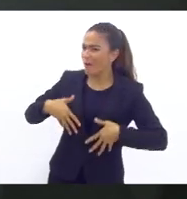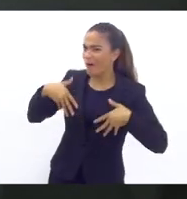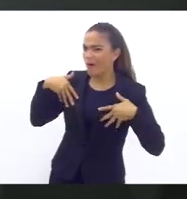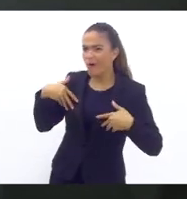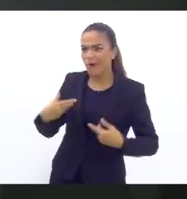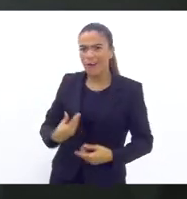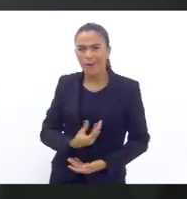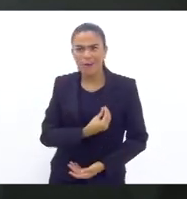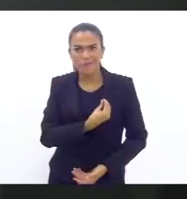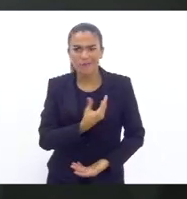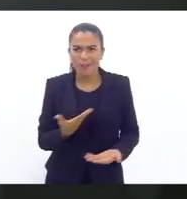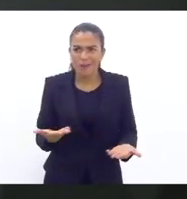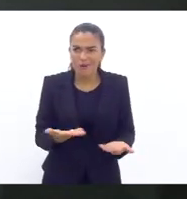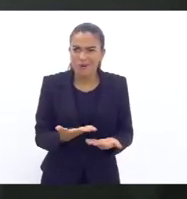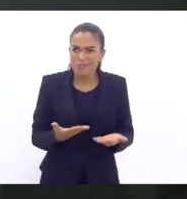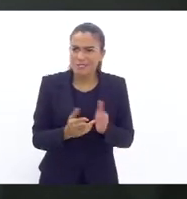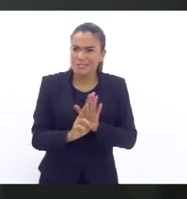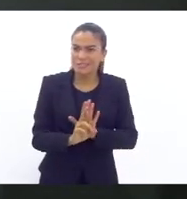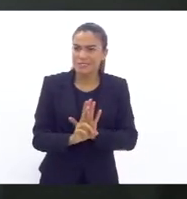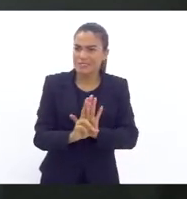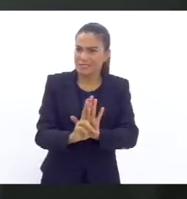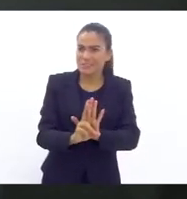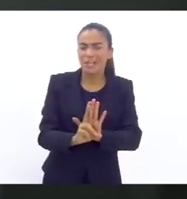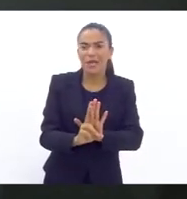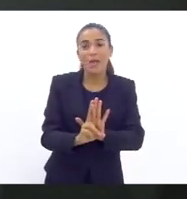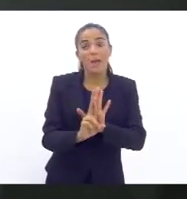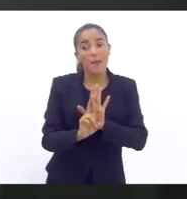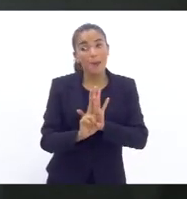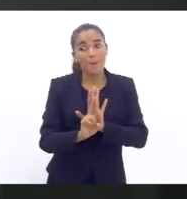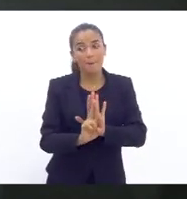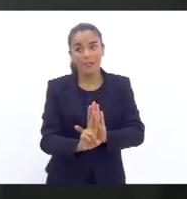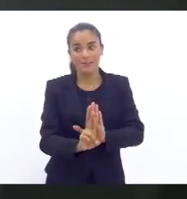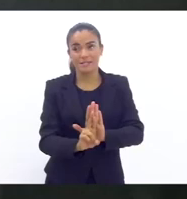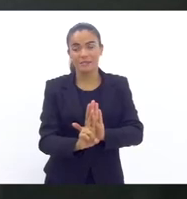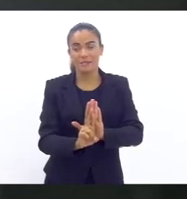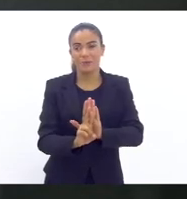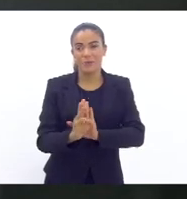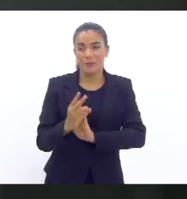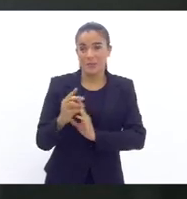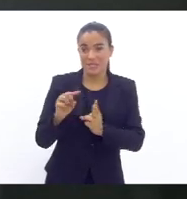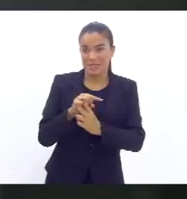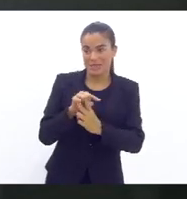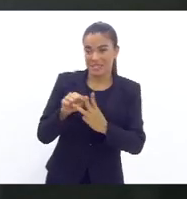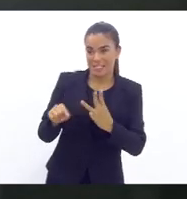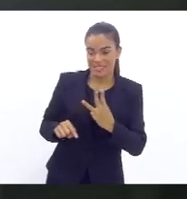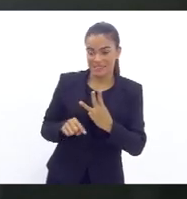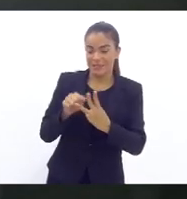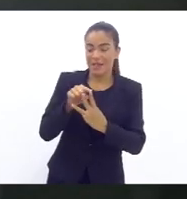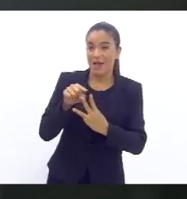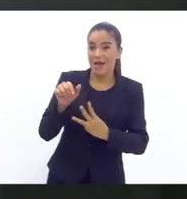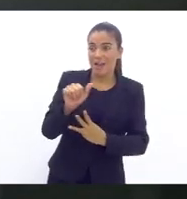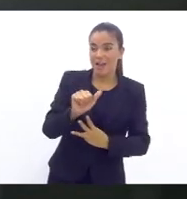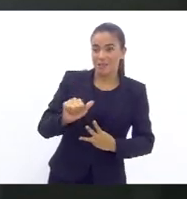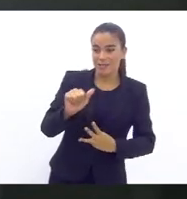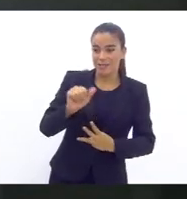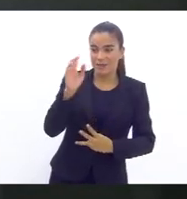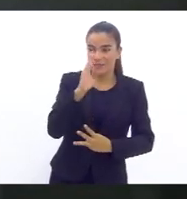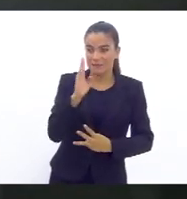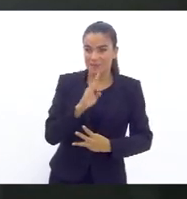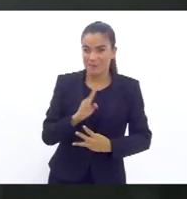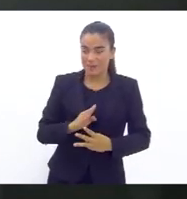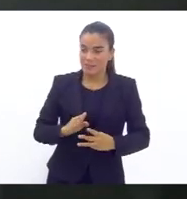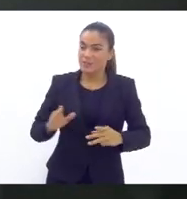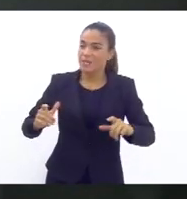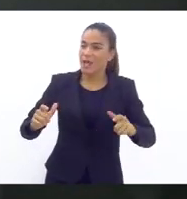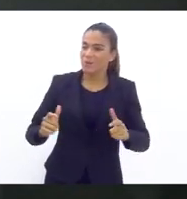nesse lugar aqui representando eu tô aqui na verdade representando três coisas vamos dizer assim né Associação Brasileira de